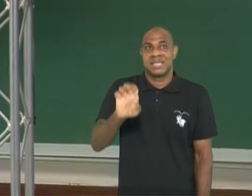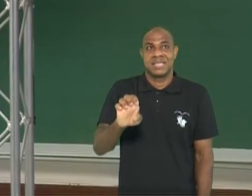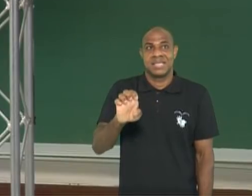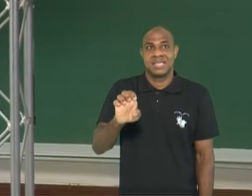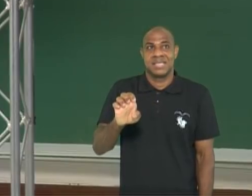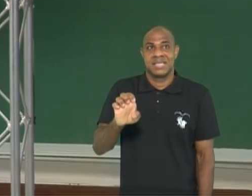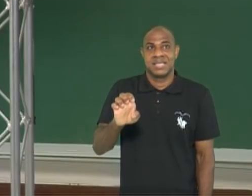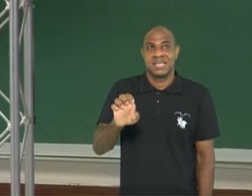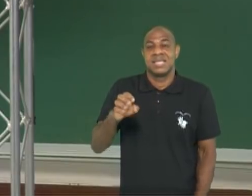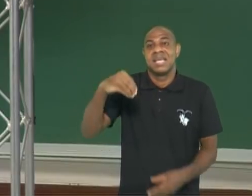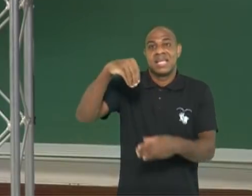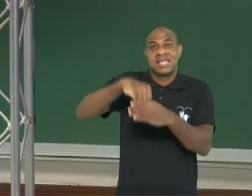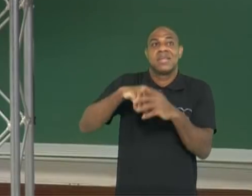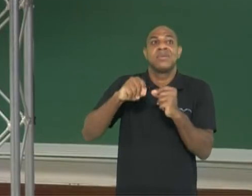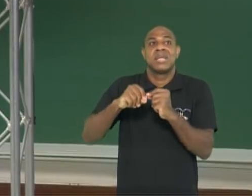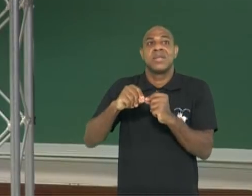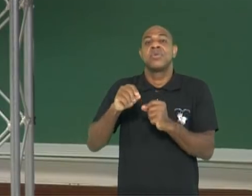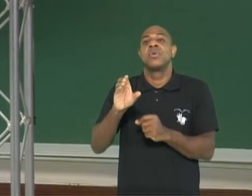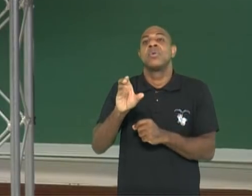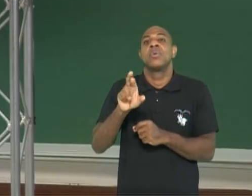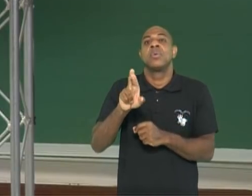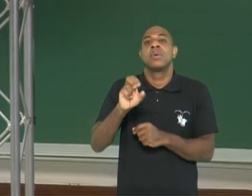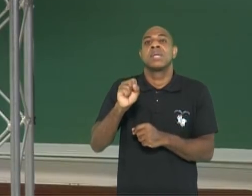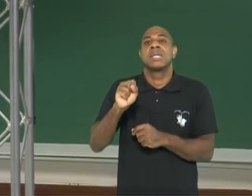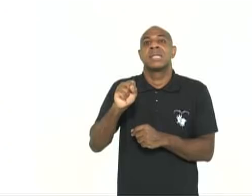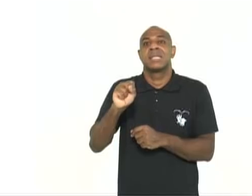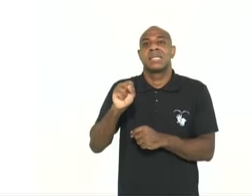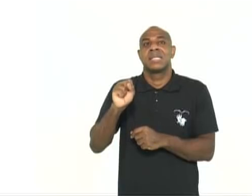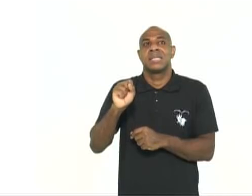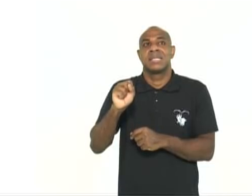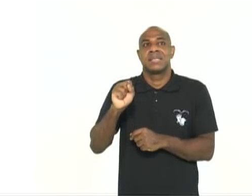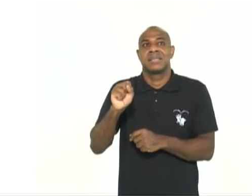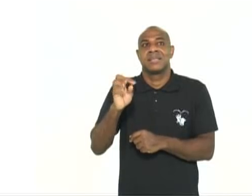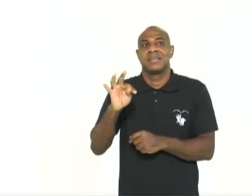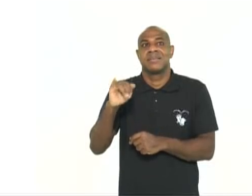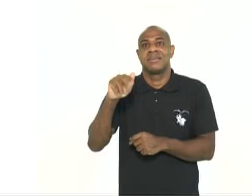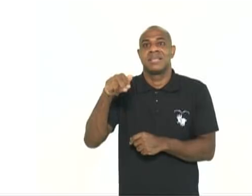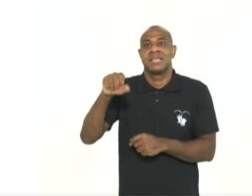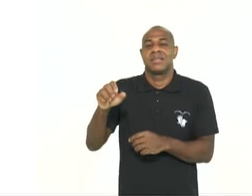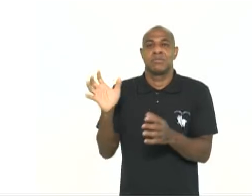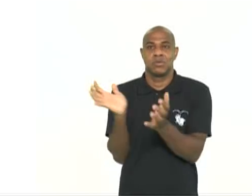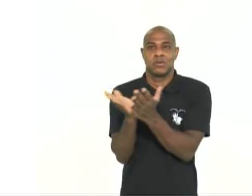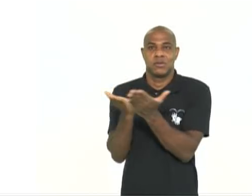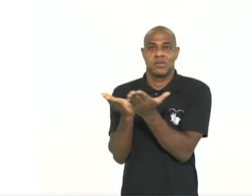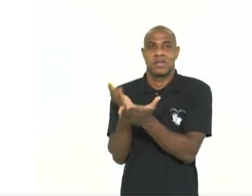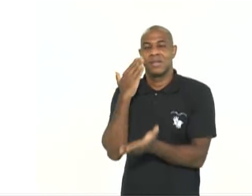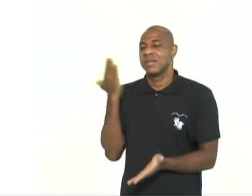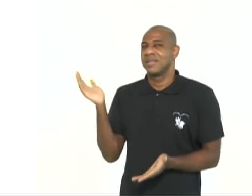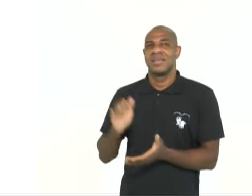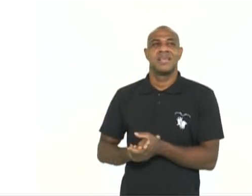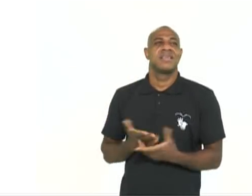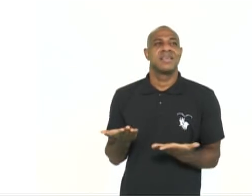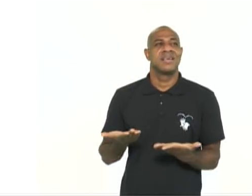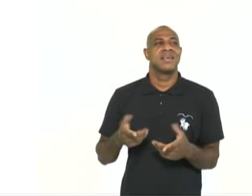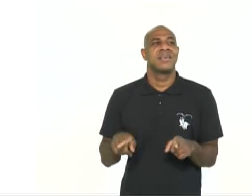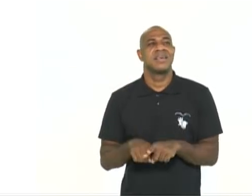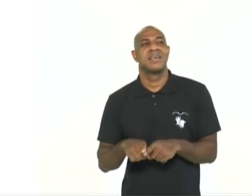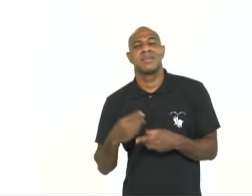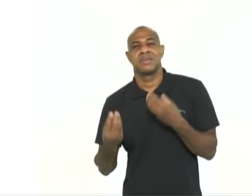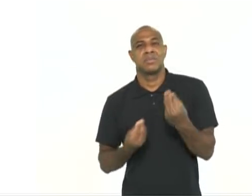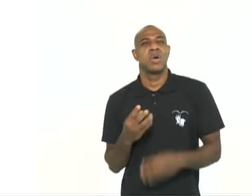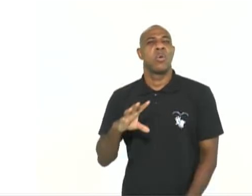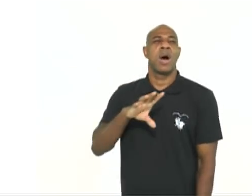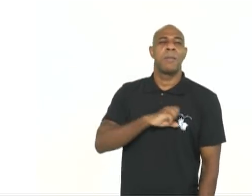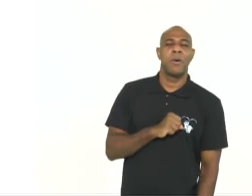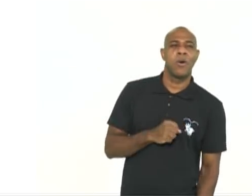Crise no cristianismo. Mas vamos lá. Fala-se que muitos membros da igreja esqueciam da humildade, da vida, né, do amor ao próximo